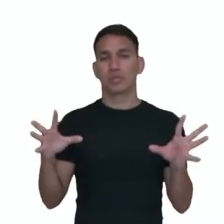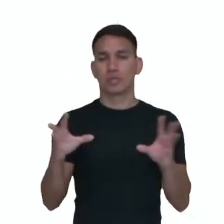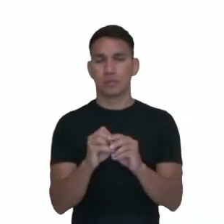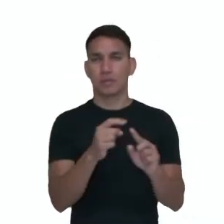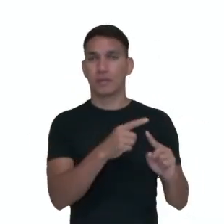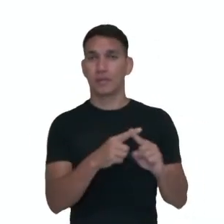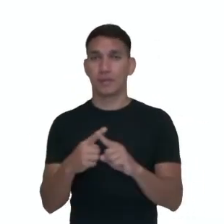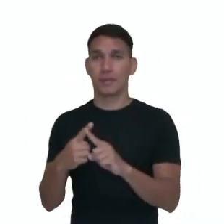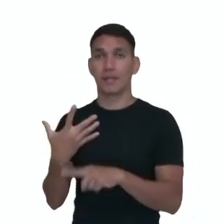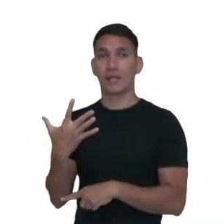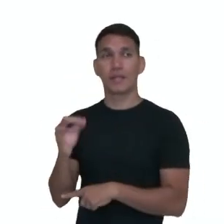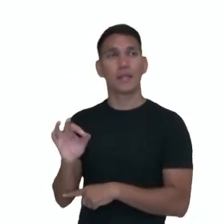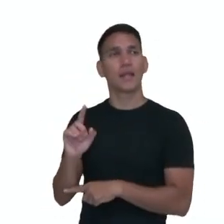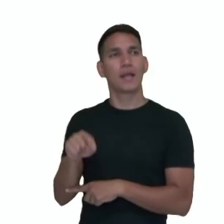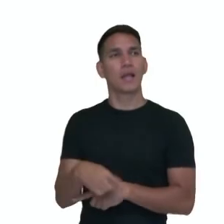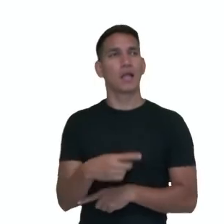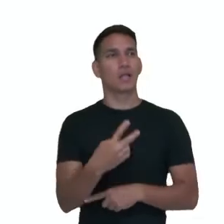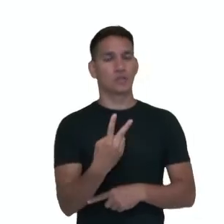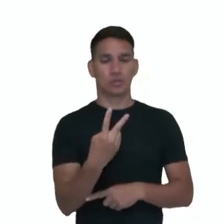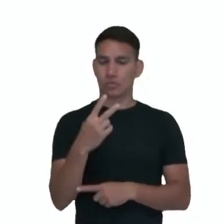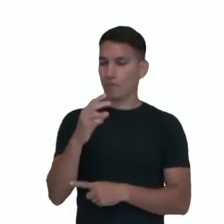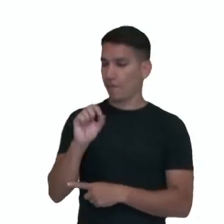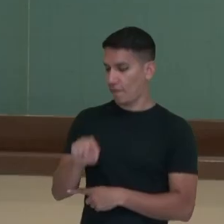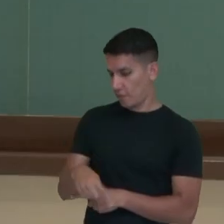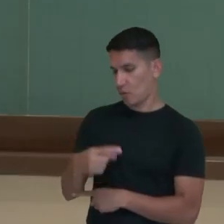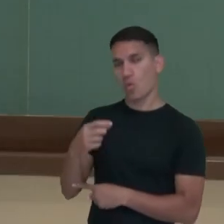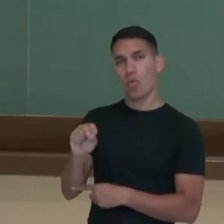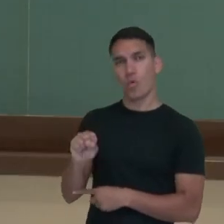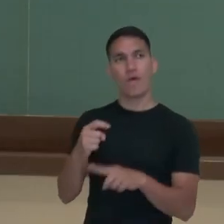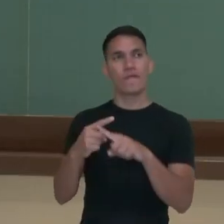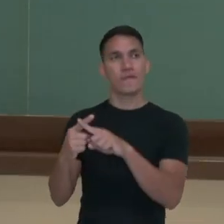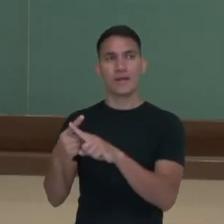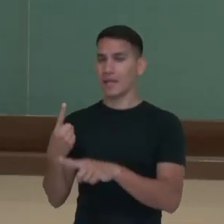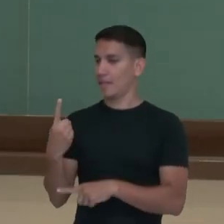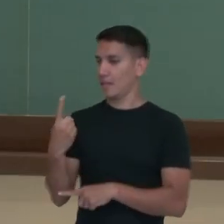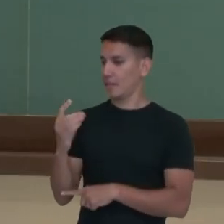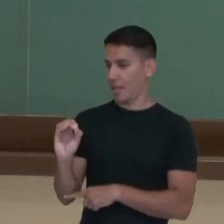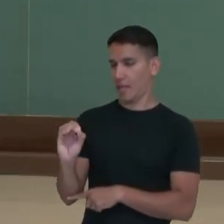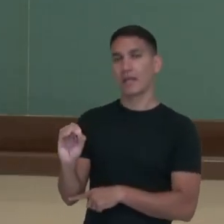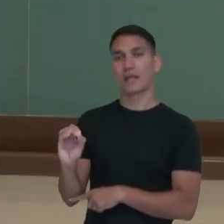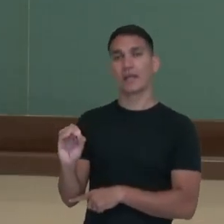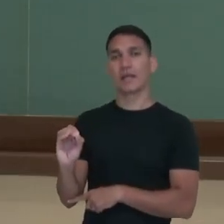10 na 4. Então, 28.000 ml de refrigerante.